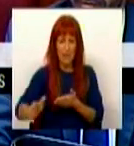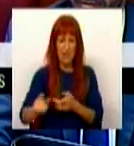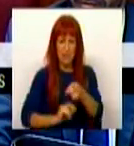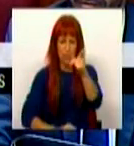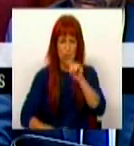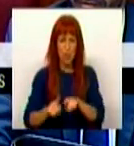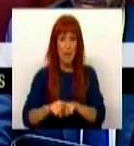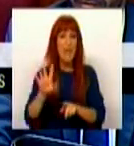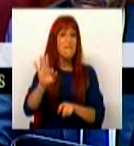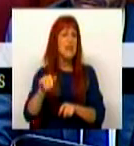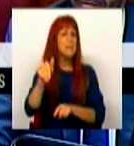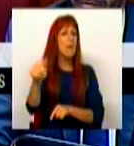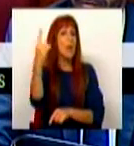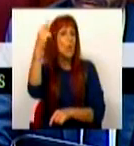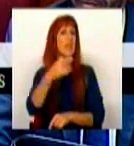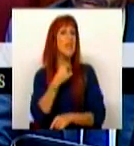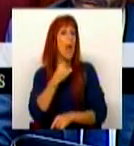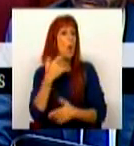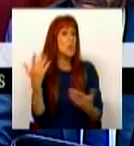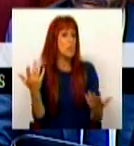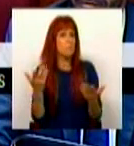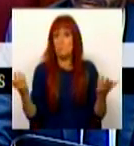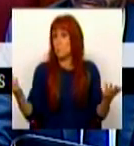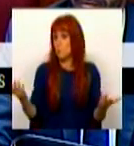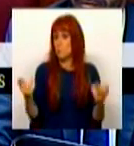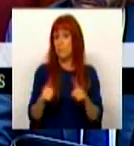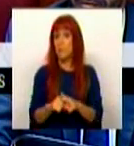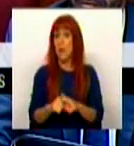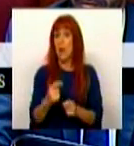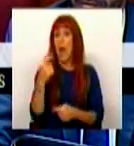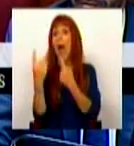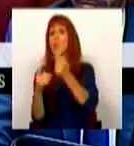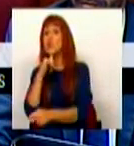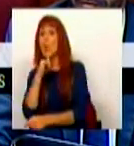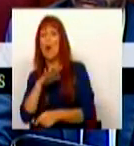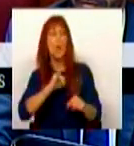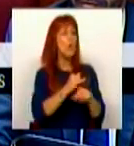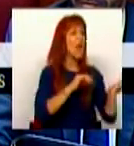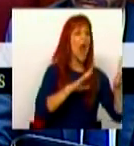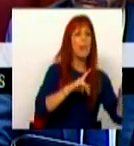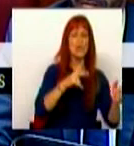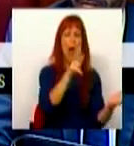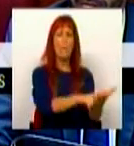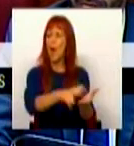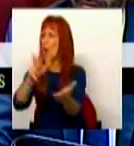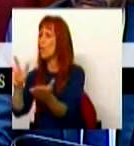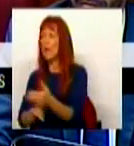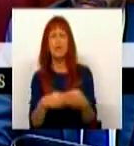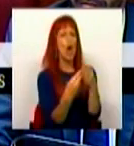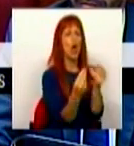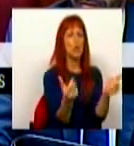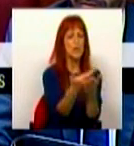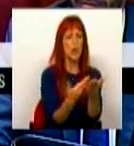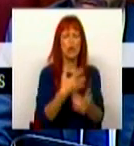de um fim de semana de agosto em que uns no Algarve, outros em Lisboa, aprovaram uma